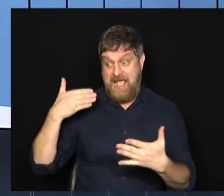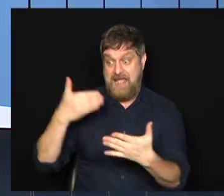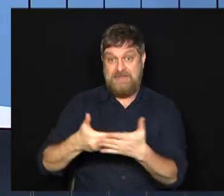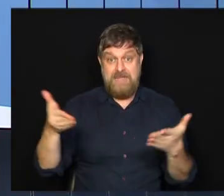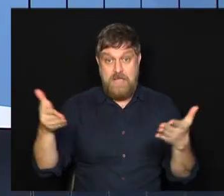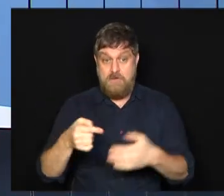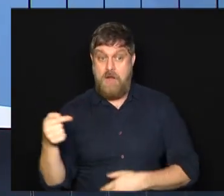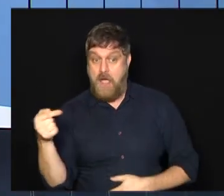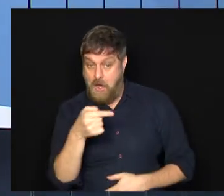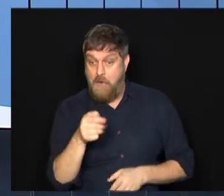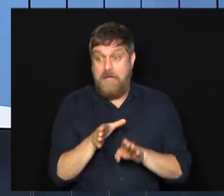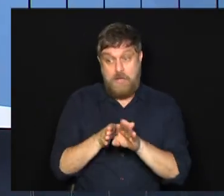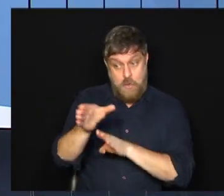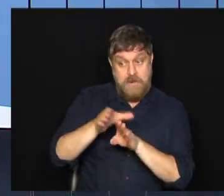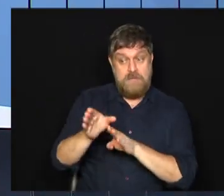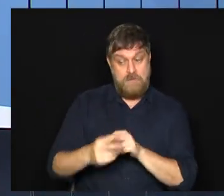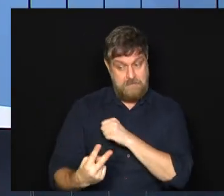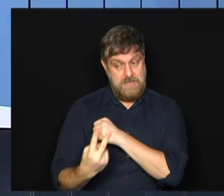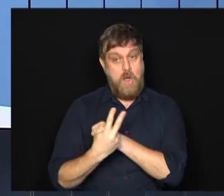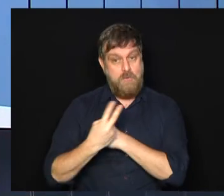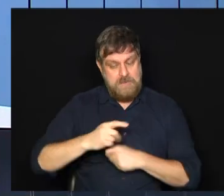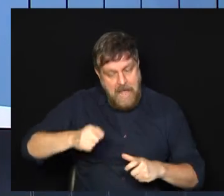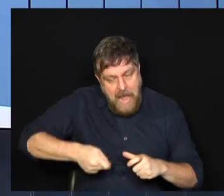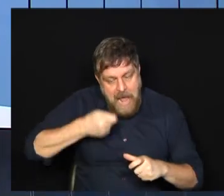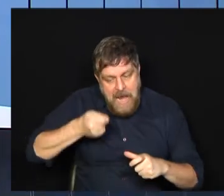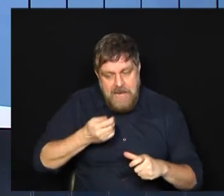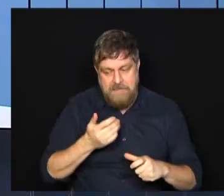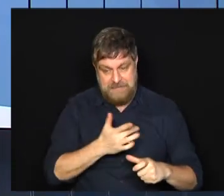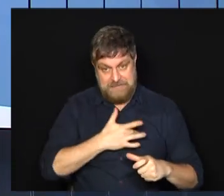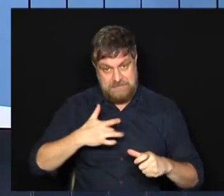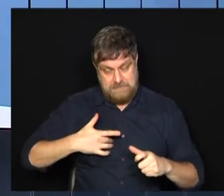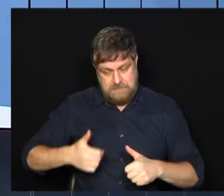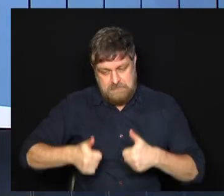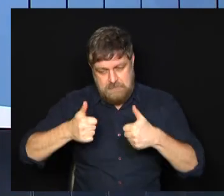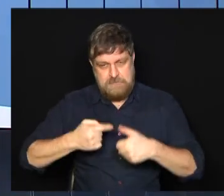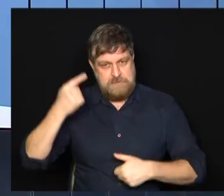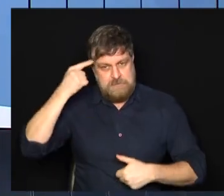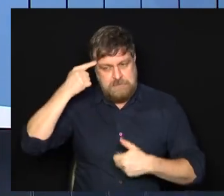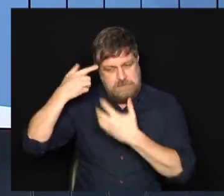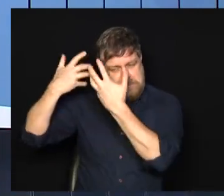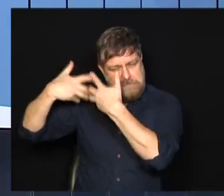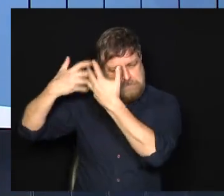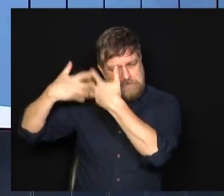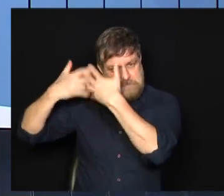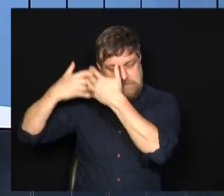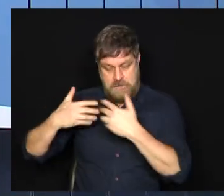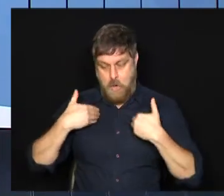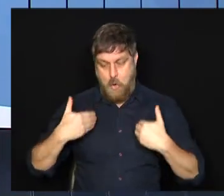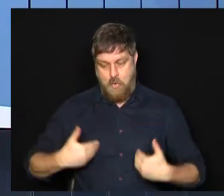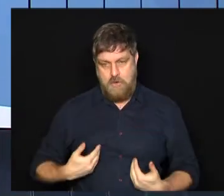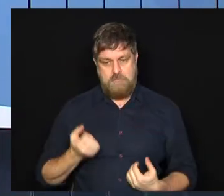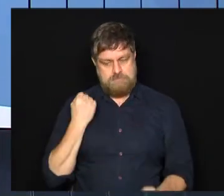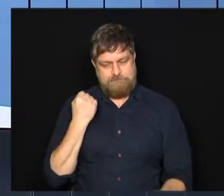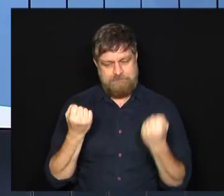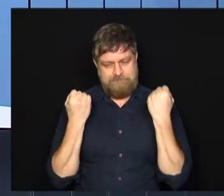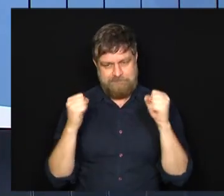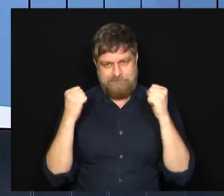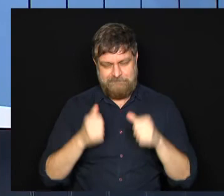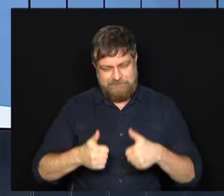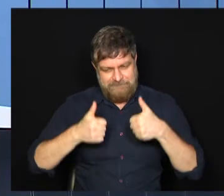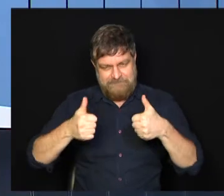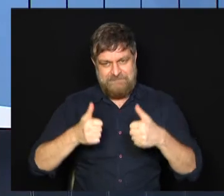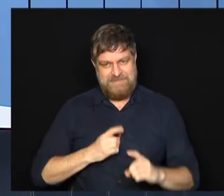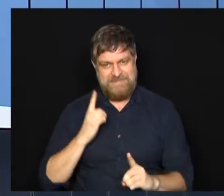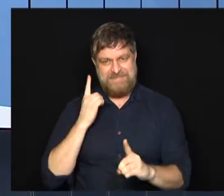agora. Ó, faça igual o doutor falou, cuide-se, viu? Alimentação saudável, coloque seu cérebro aí para mexer, o corpo também, vai dar tudo certo.